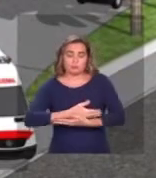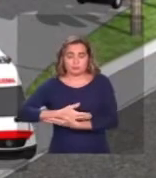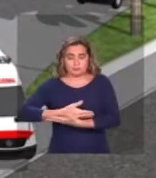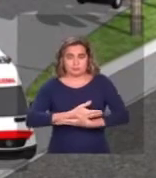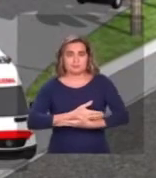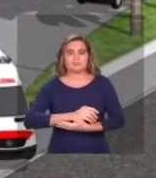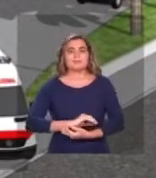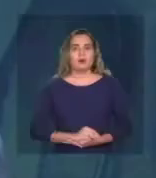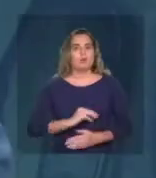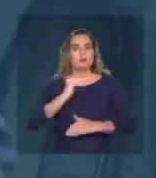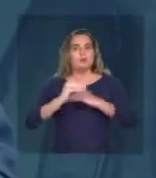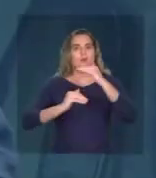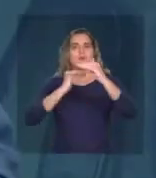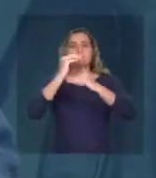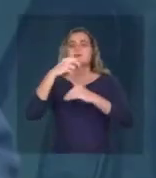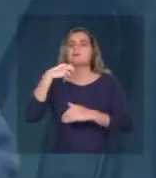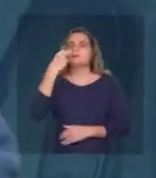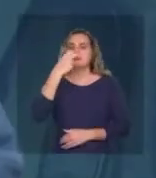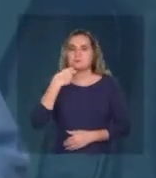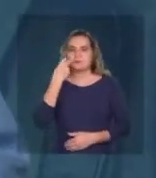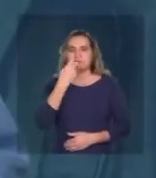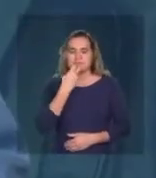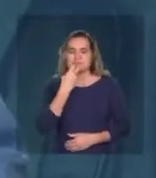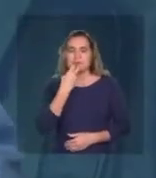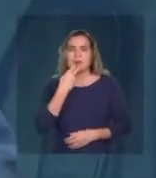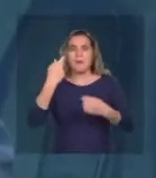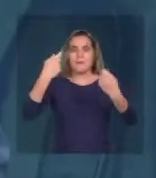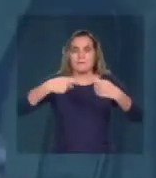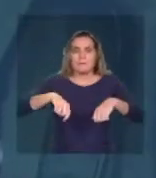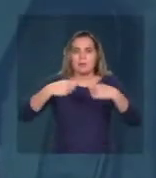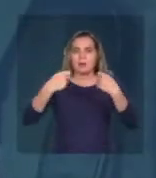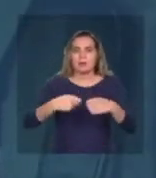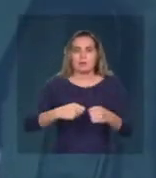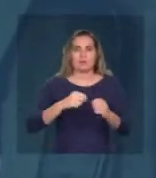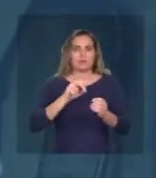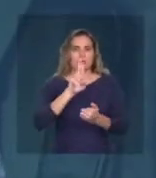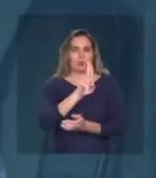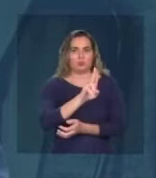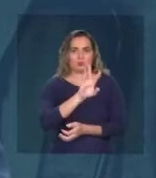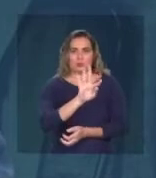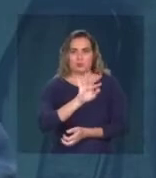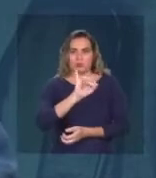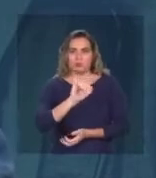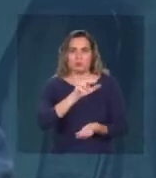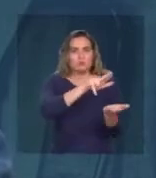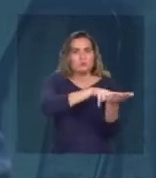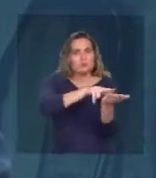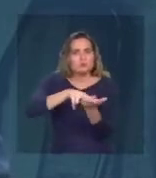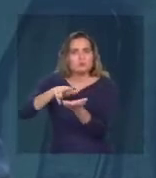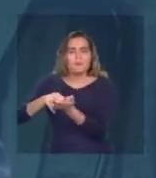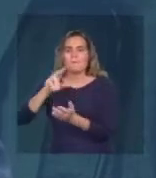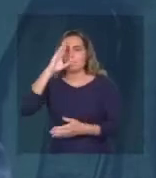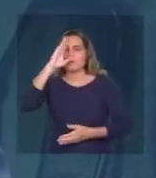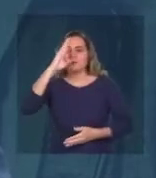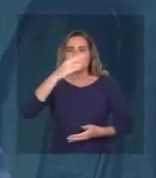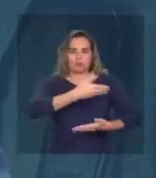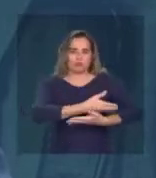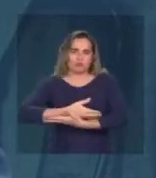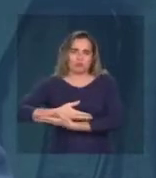e pediátrica. Um avanço para Natal, que precisa de mais leitos de UTI, principalmente